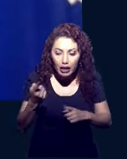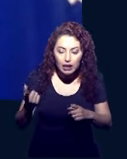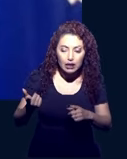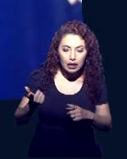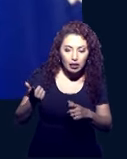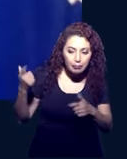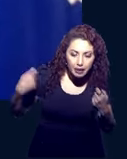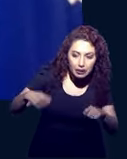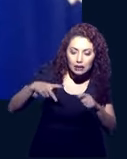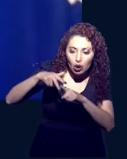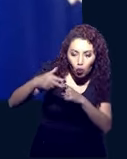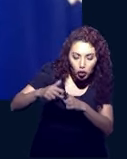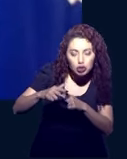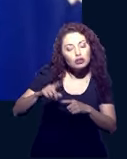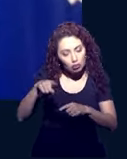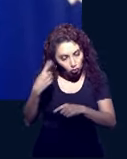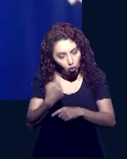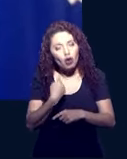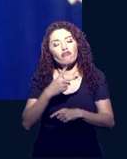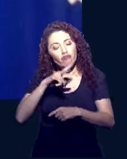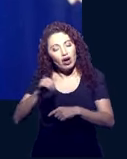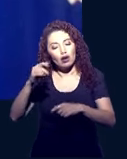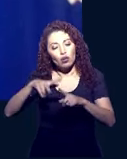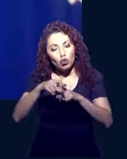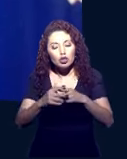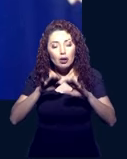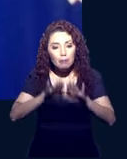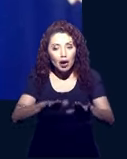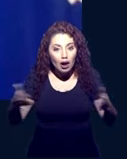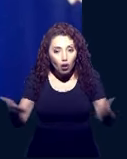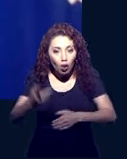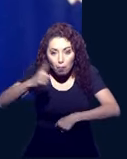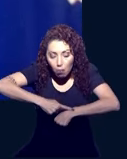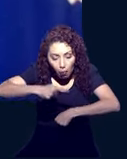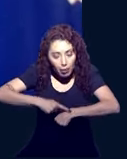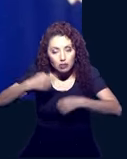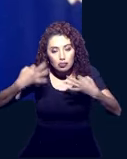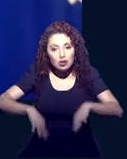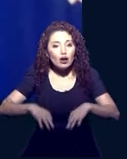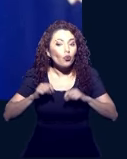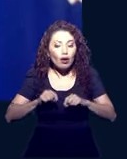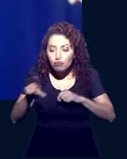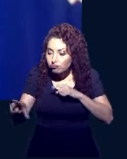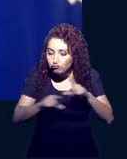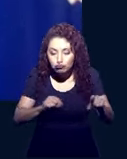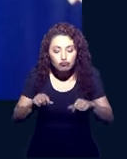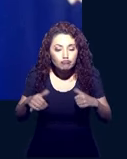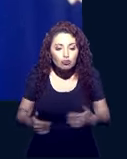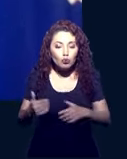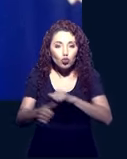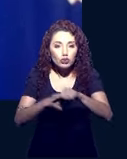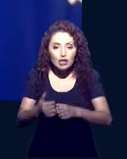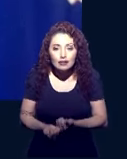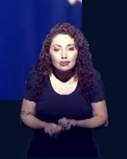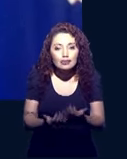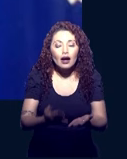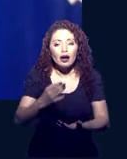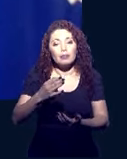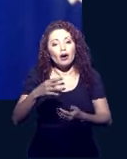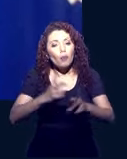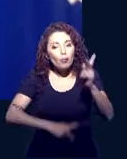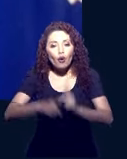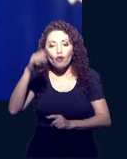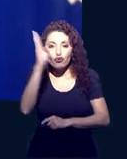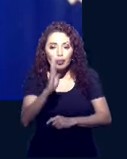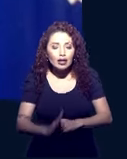buscaremos corrigir mas o momento é um momento propício de escolher e de entregar pra sociedade brasileira algo que é desejado por 40 anos